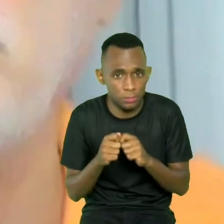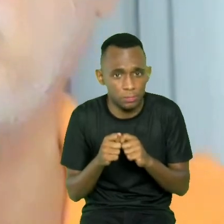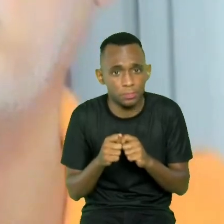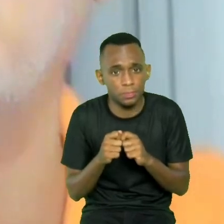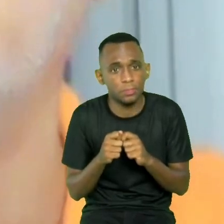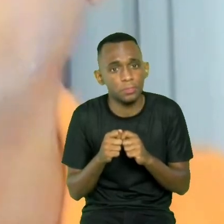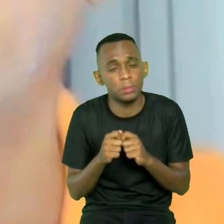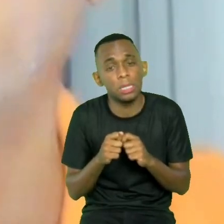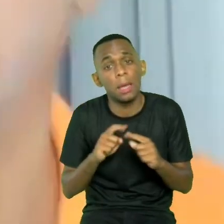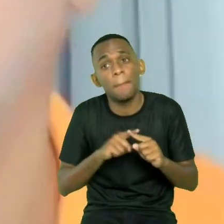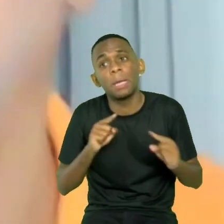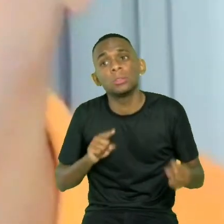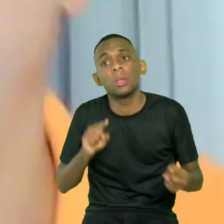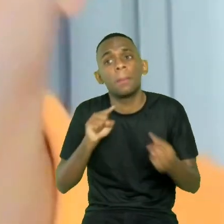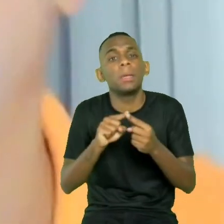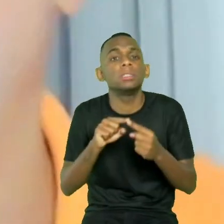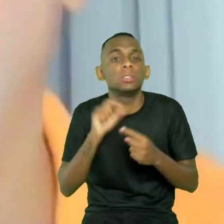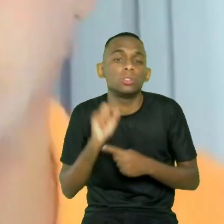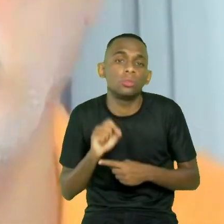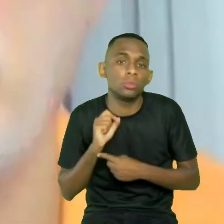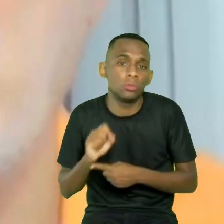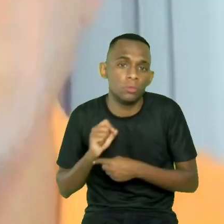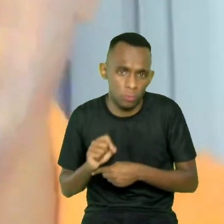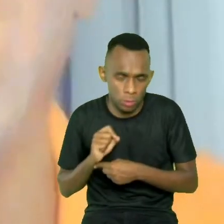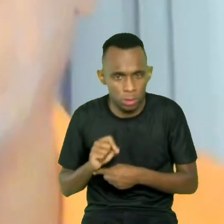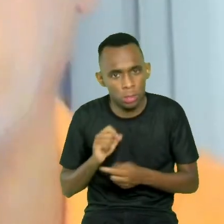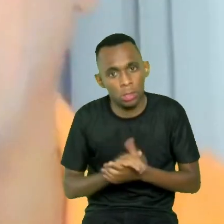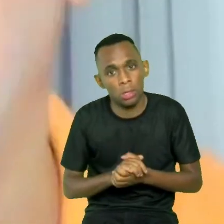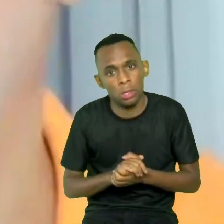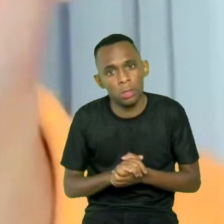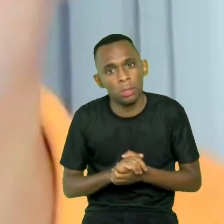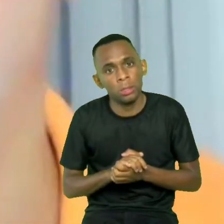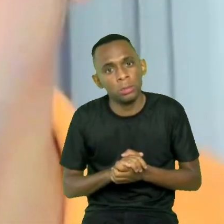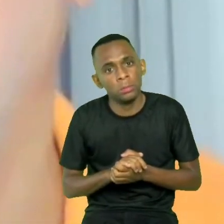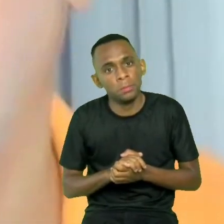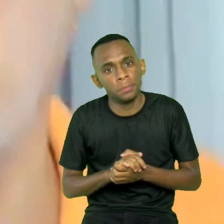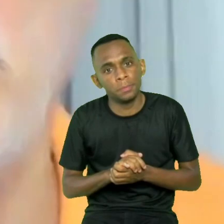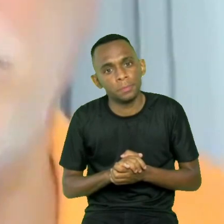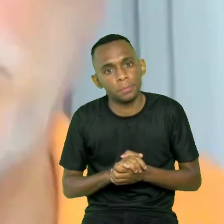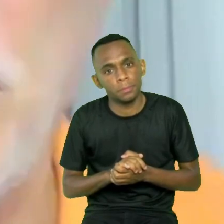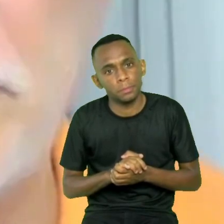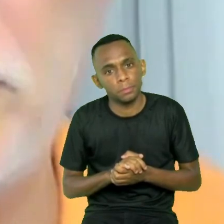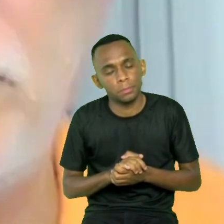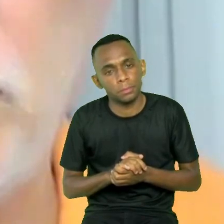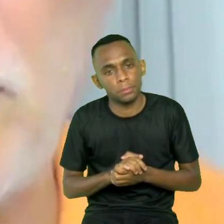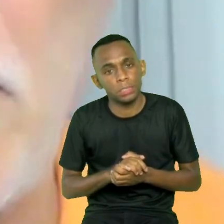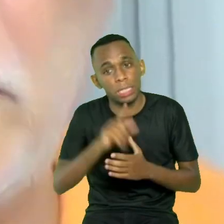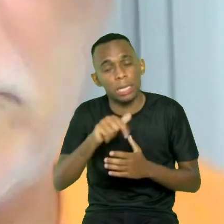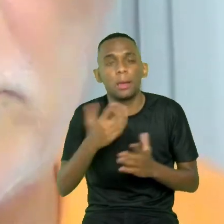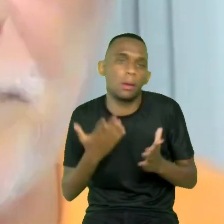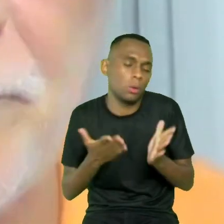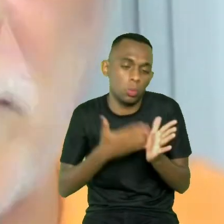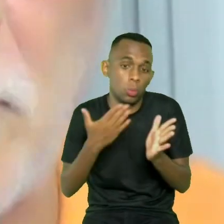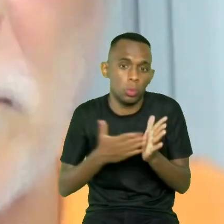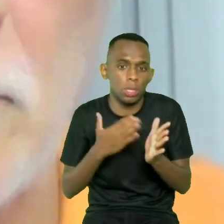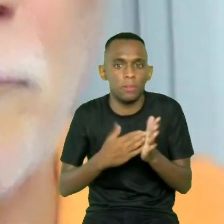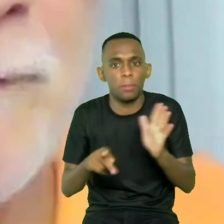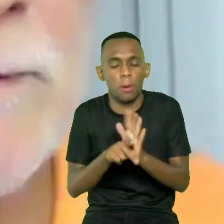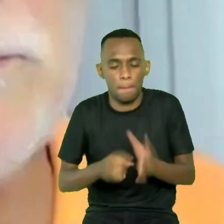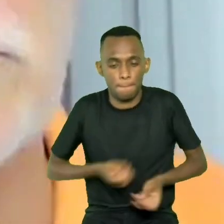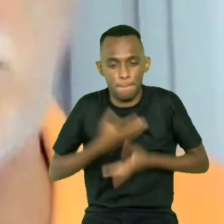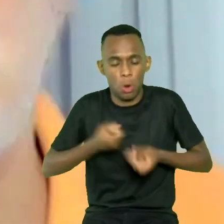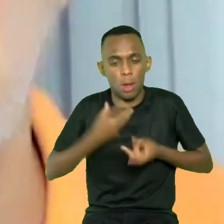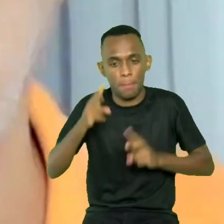razão muito, muito peculiar, é que era um livro de poemas visuais.